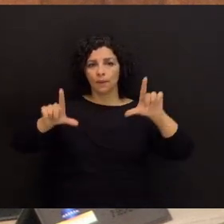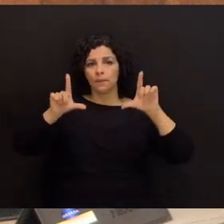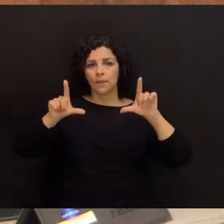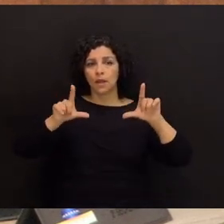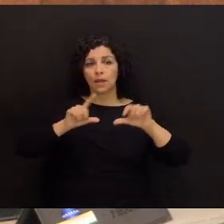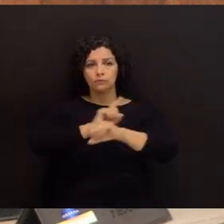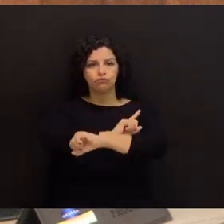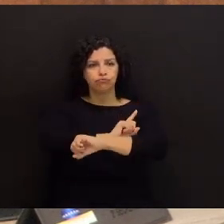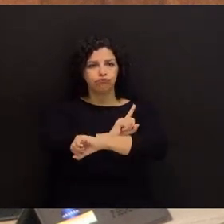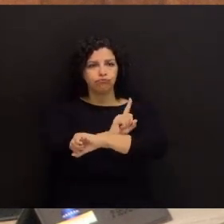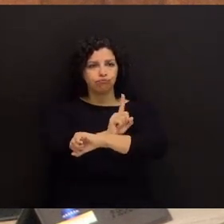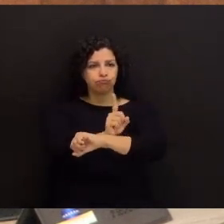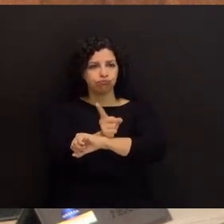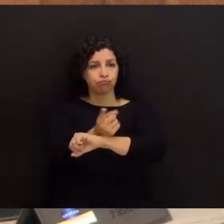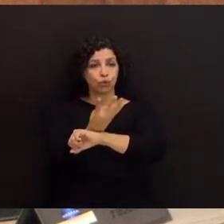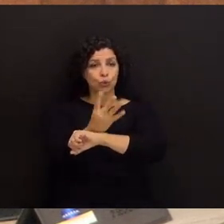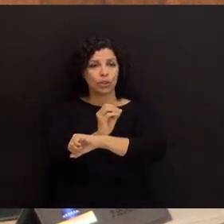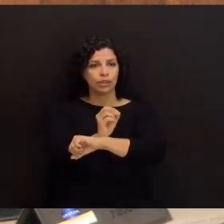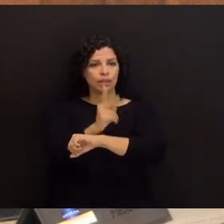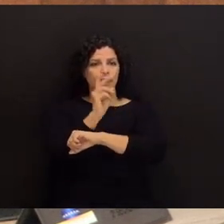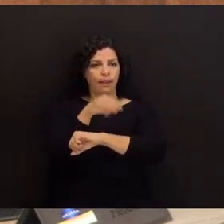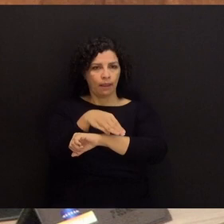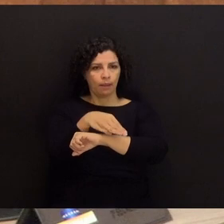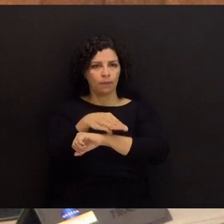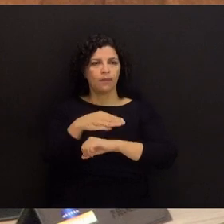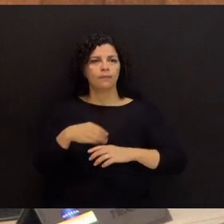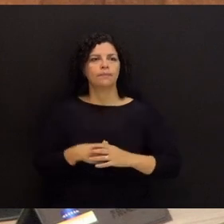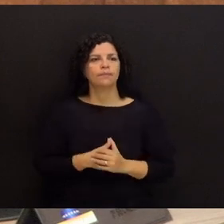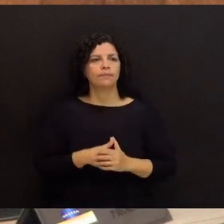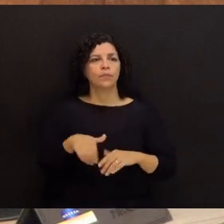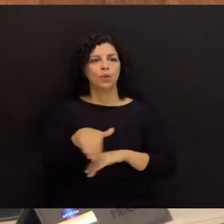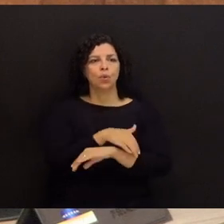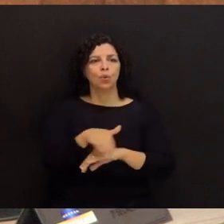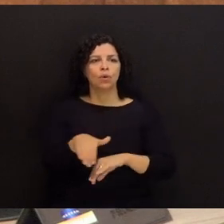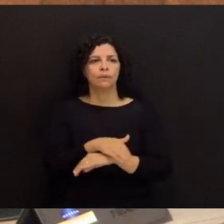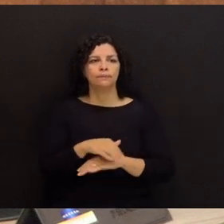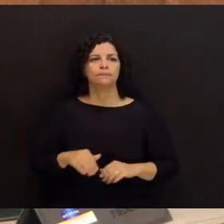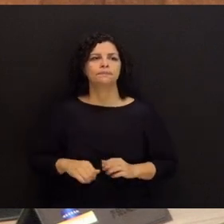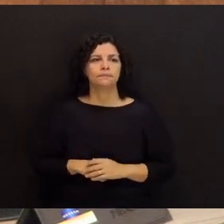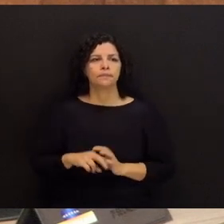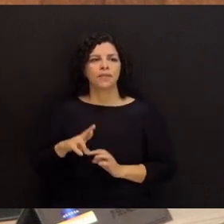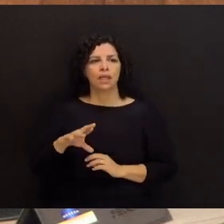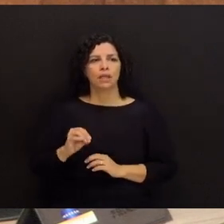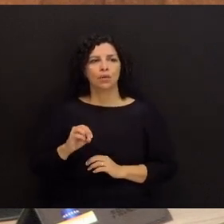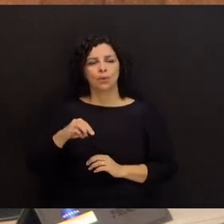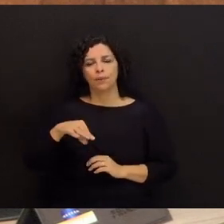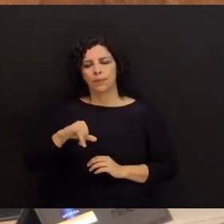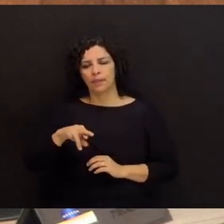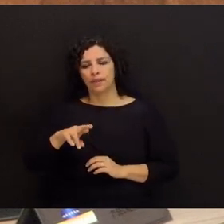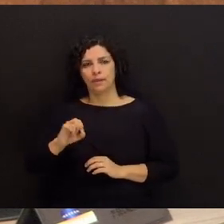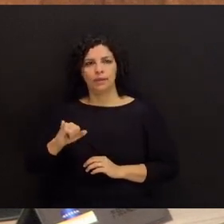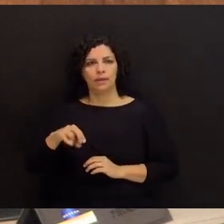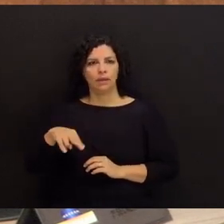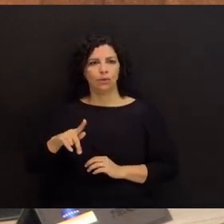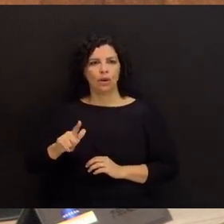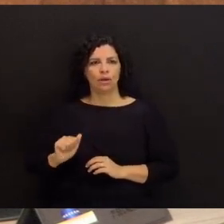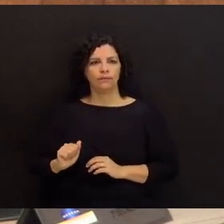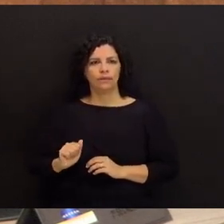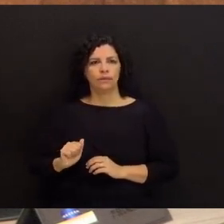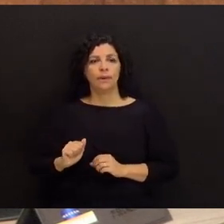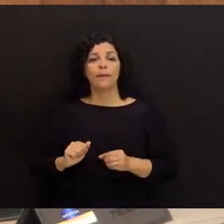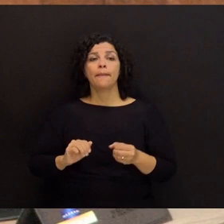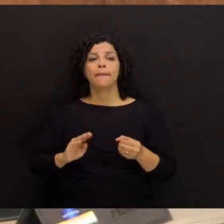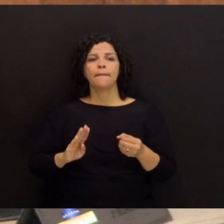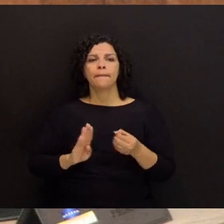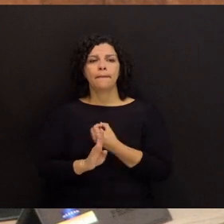limite de velocidade de 40 km por hora na Rua Rio miringava no bairro Campo Largo